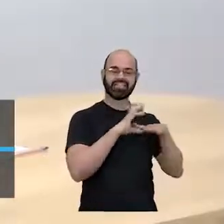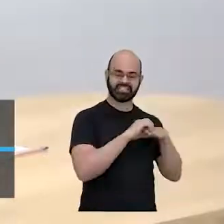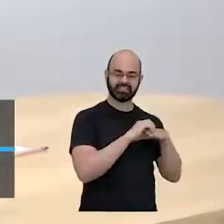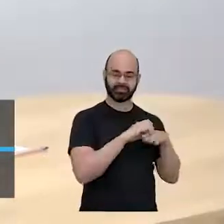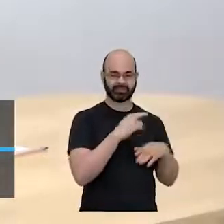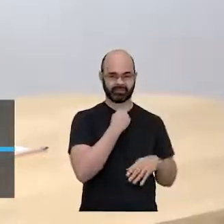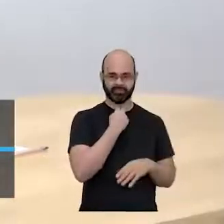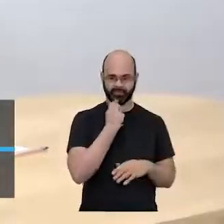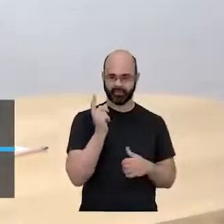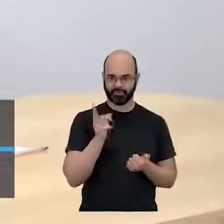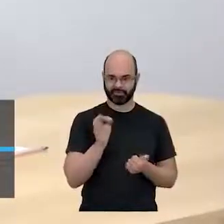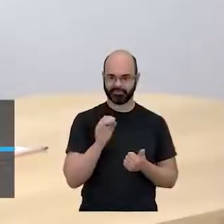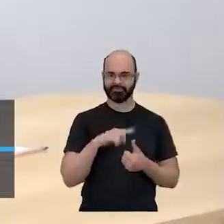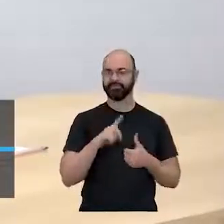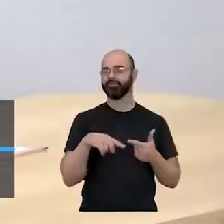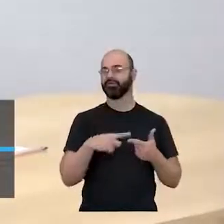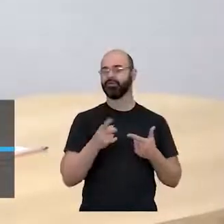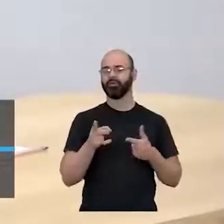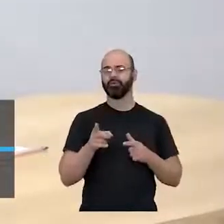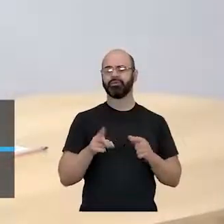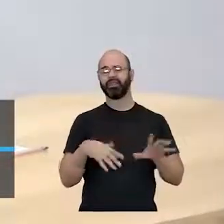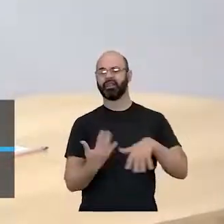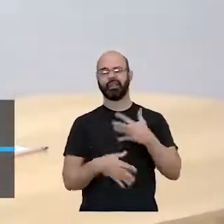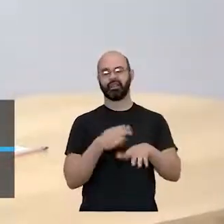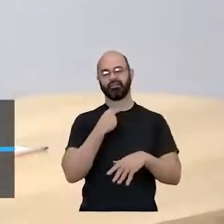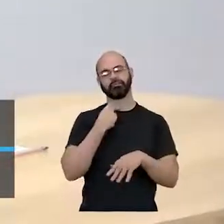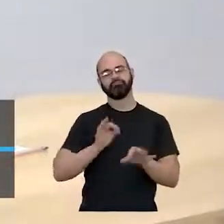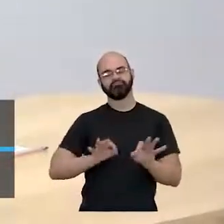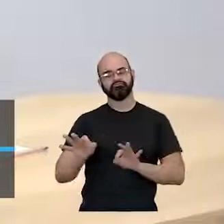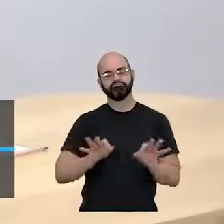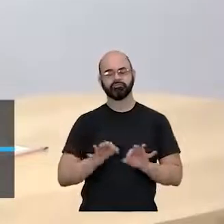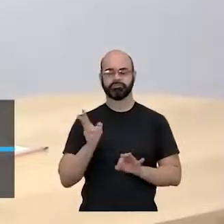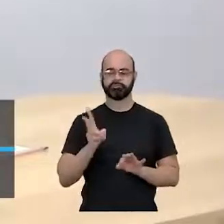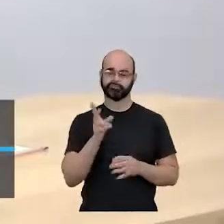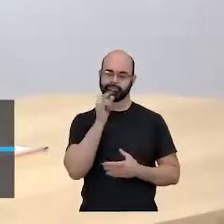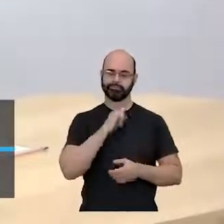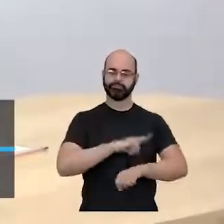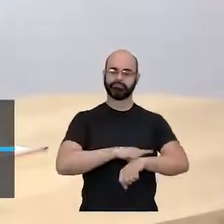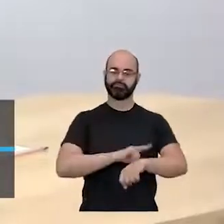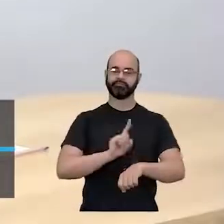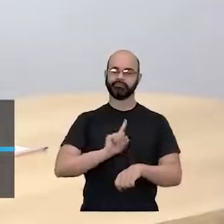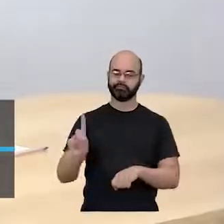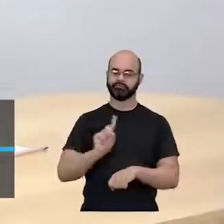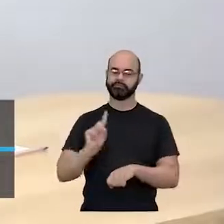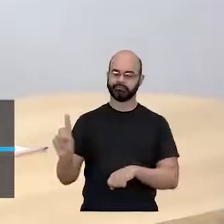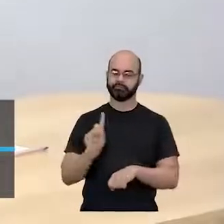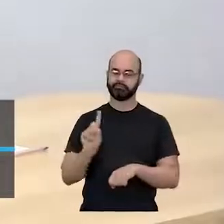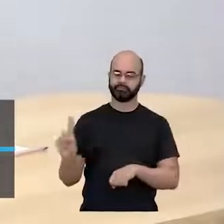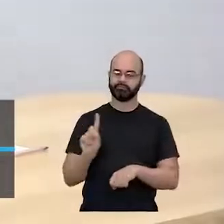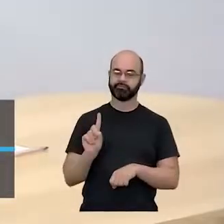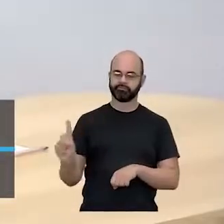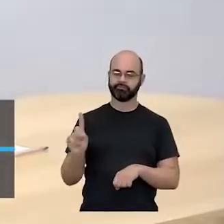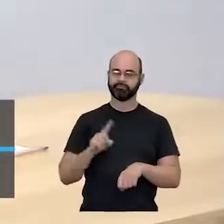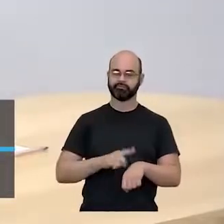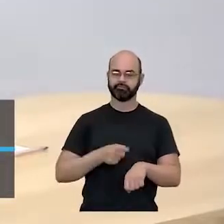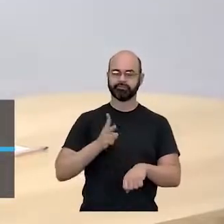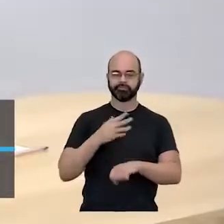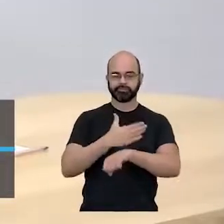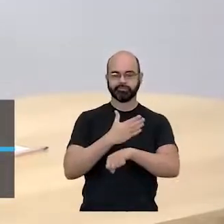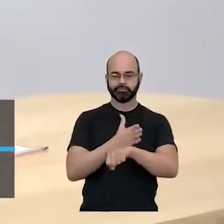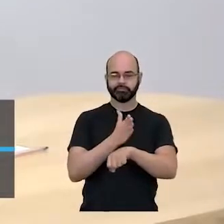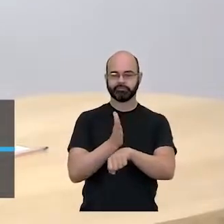coisas sem organização, não pode ficar levantando toda hora, não pode ficar, vamos ver, vou pegar mais um exemplo